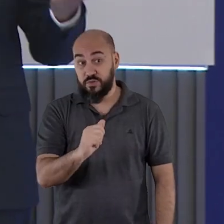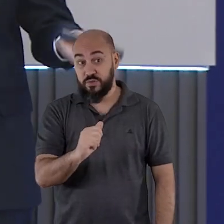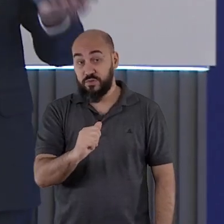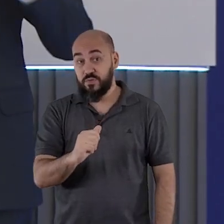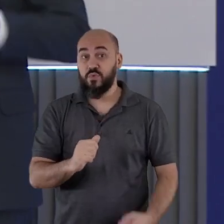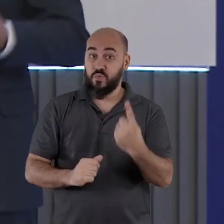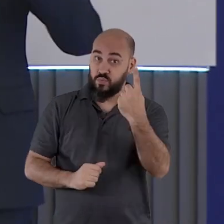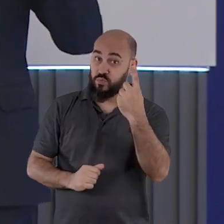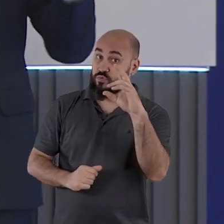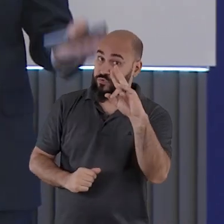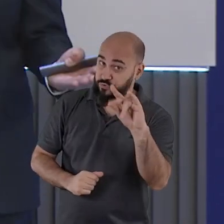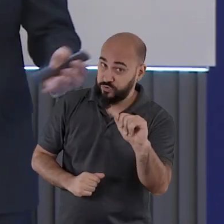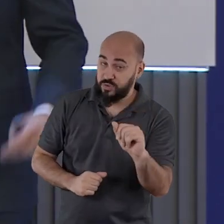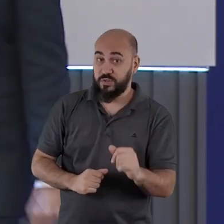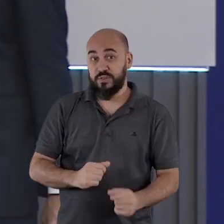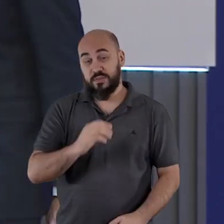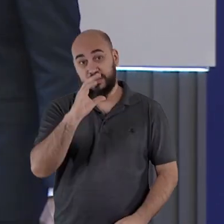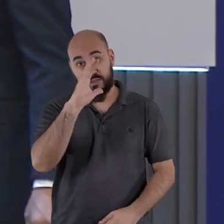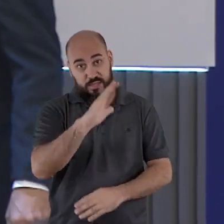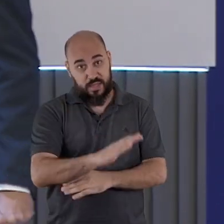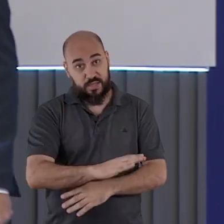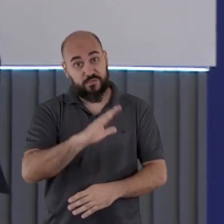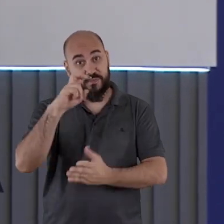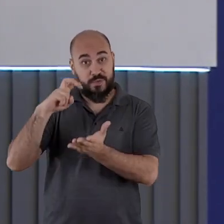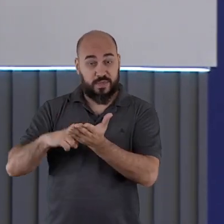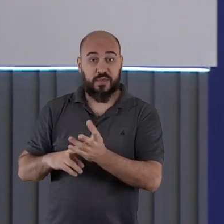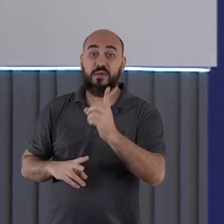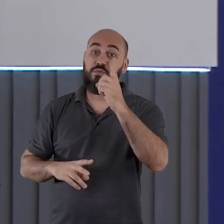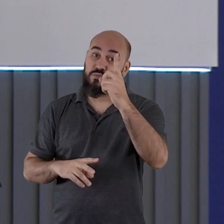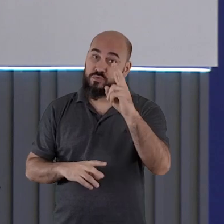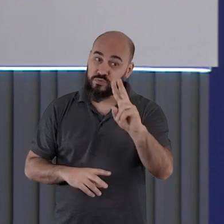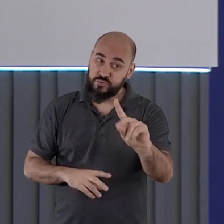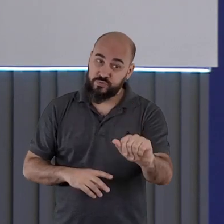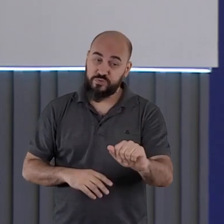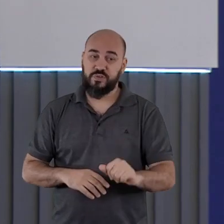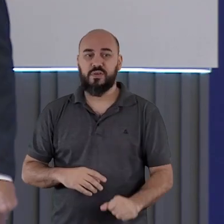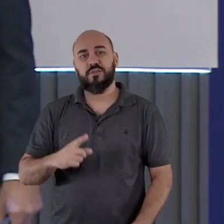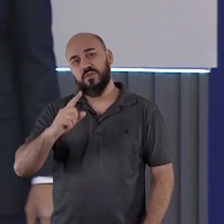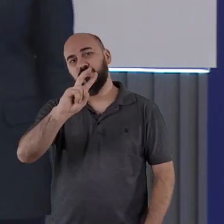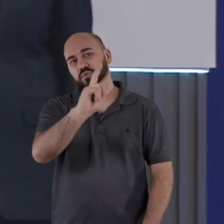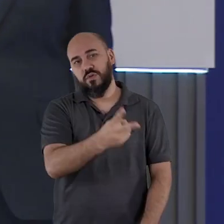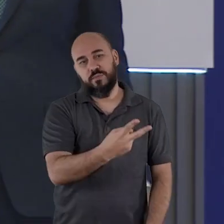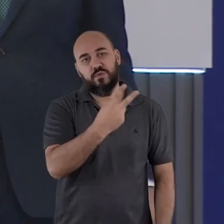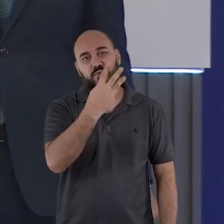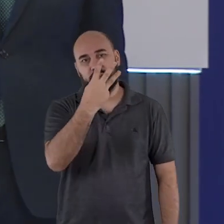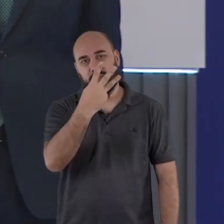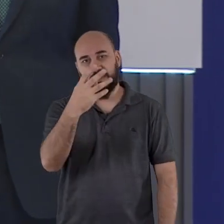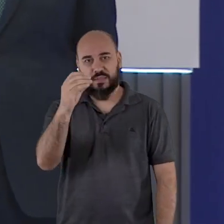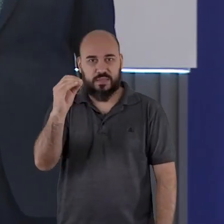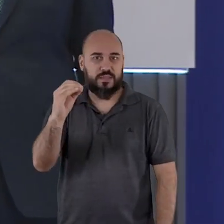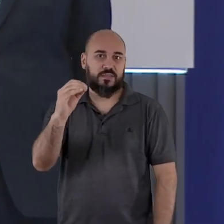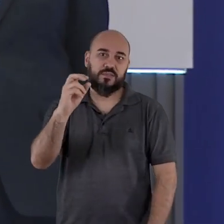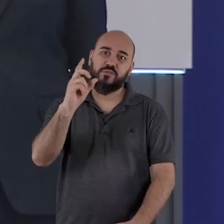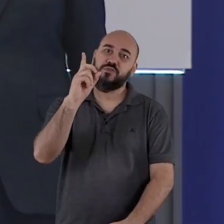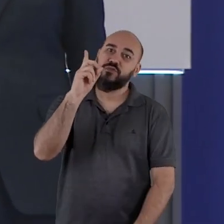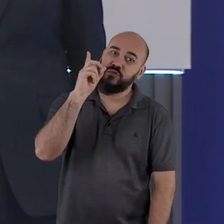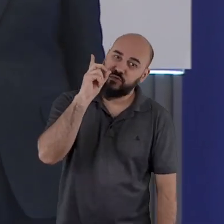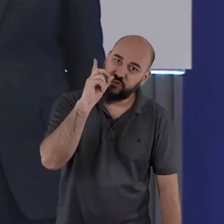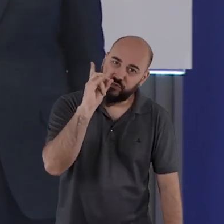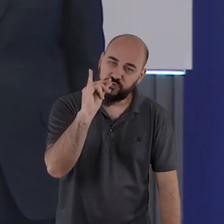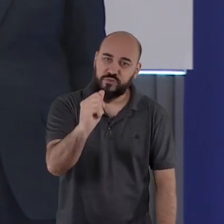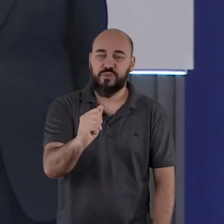dia. Tardes e manhãs são dias. Então, 2.300 tardes e manhãs significam